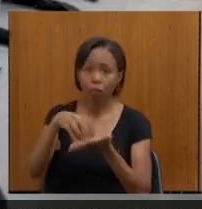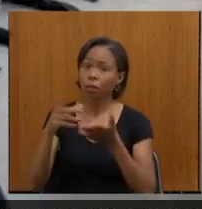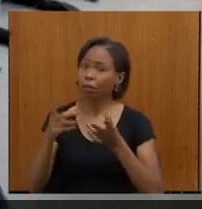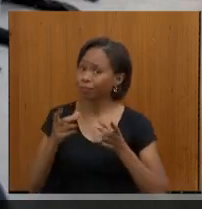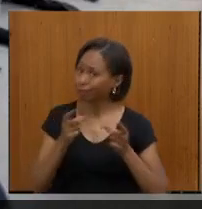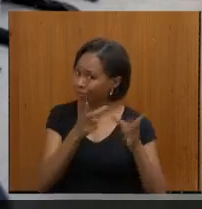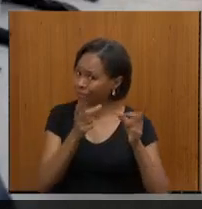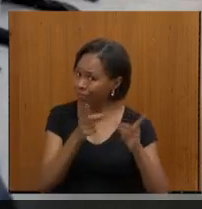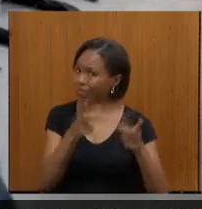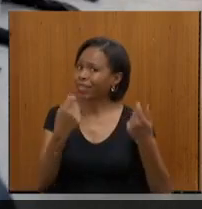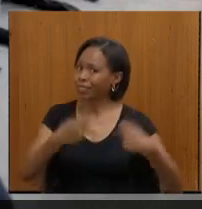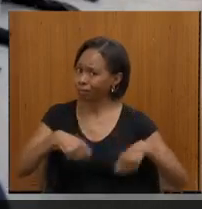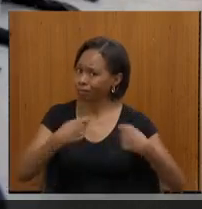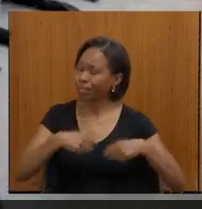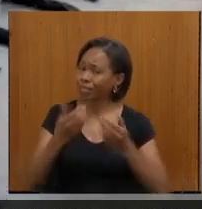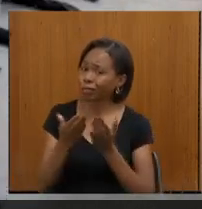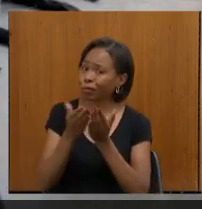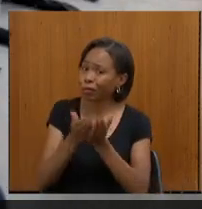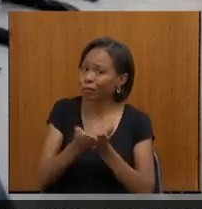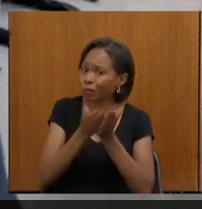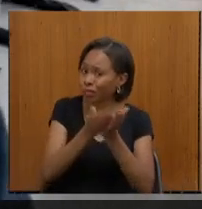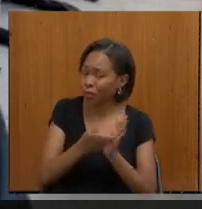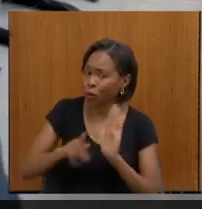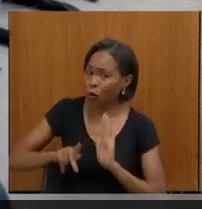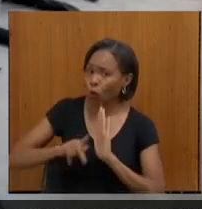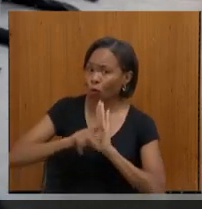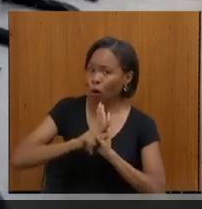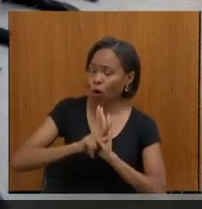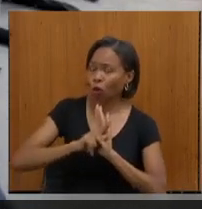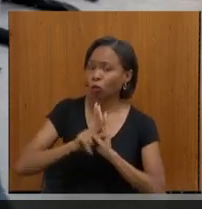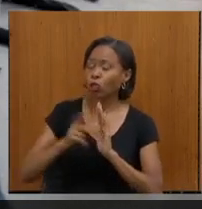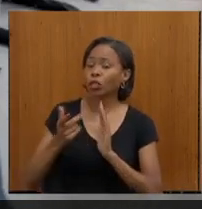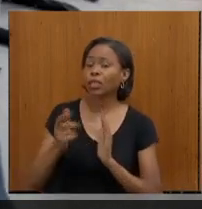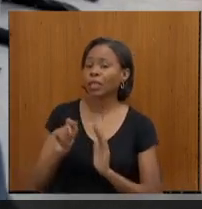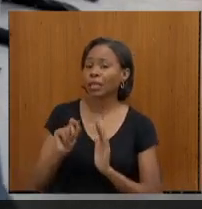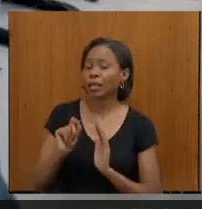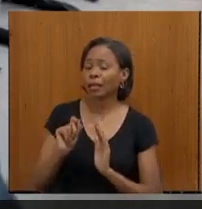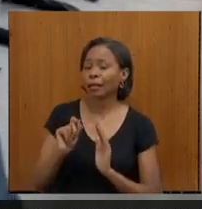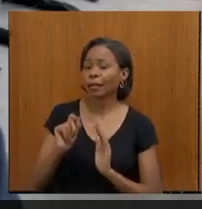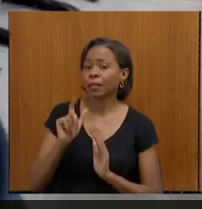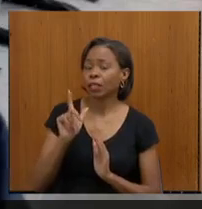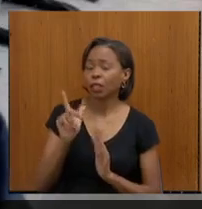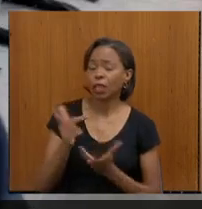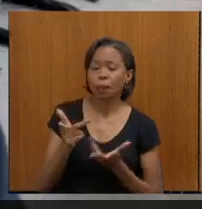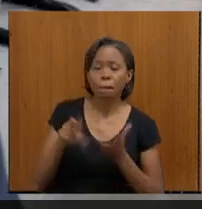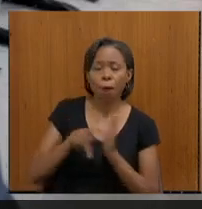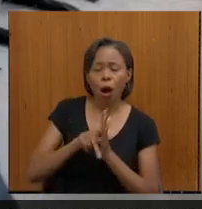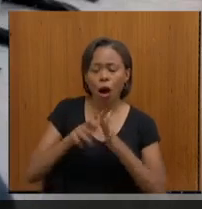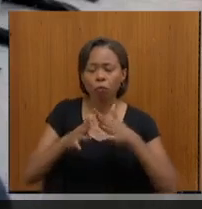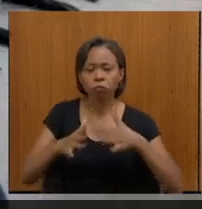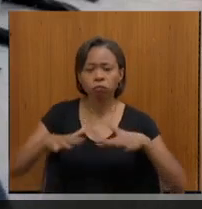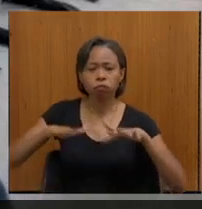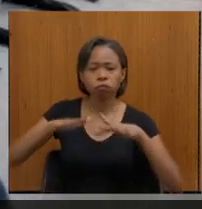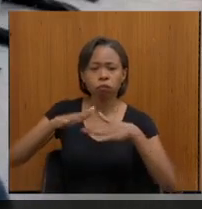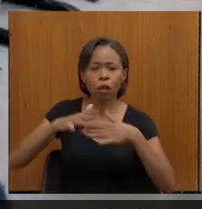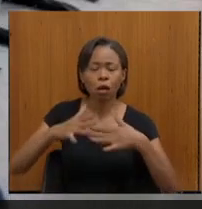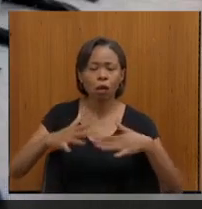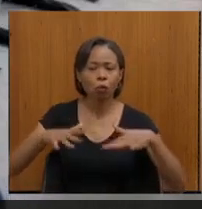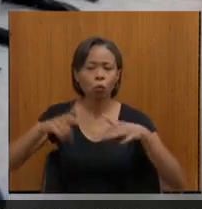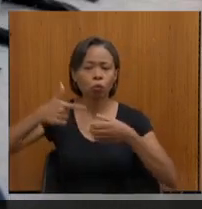dias até ficava amizade a sério esse combustível líquido assim bastante surpreendente para alcançar a chegar